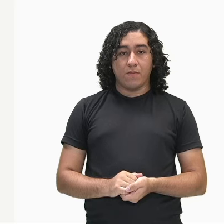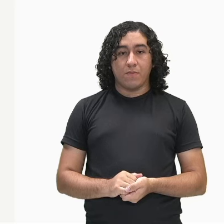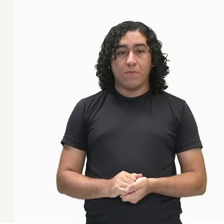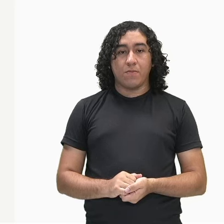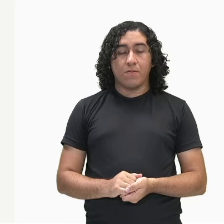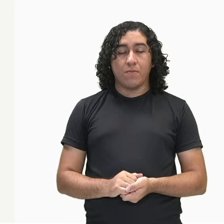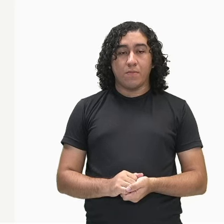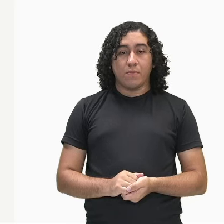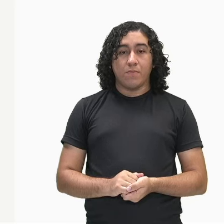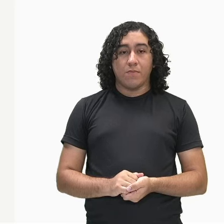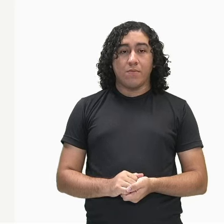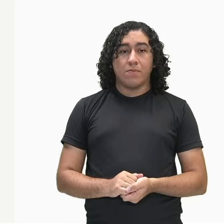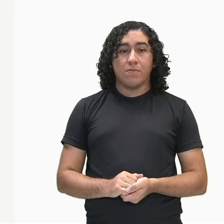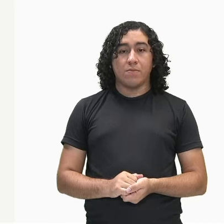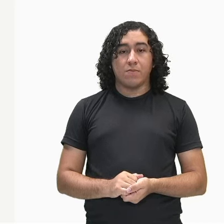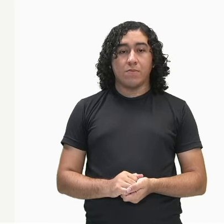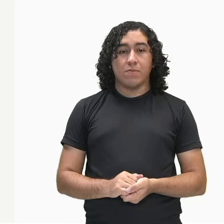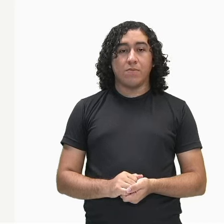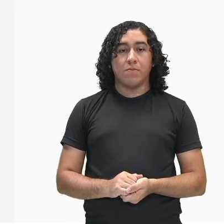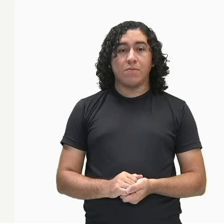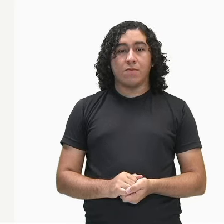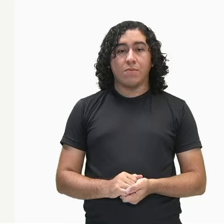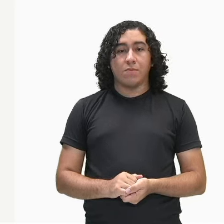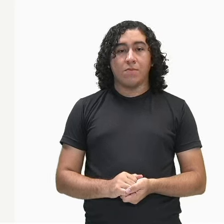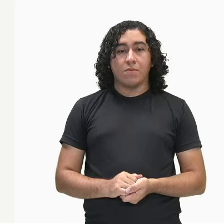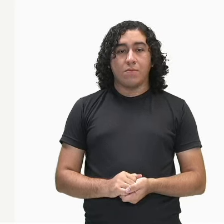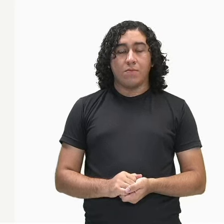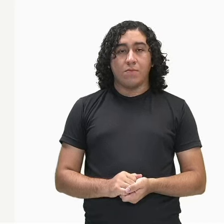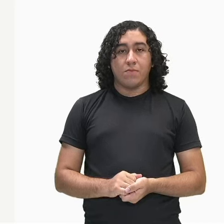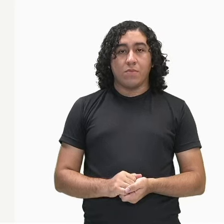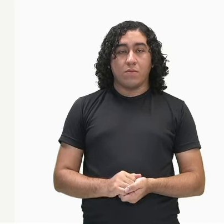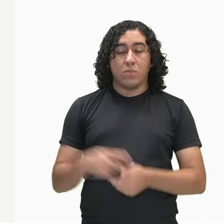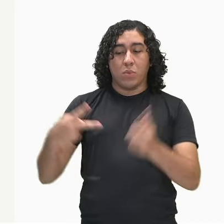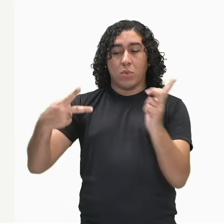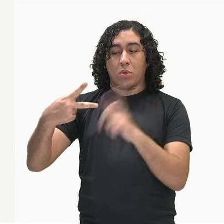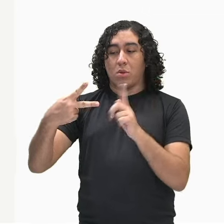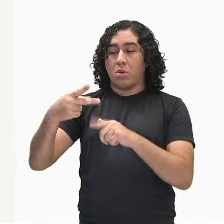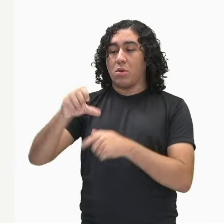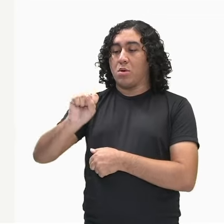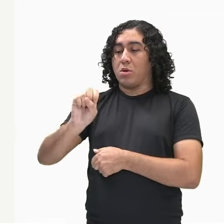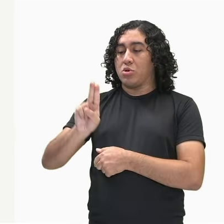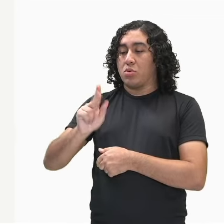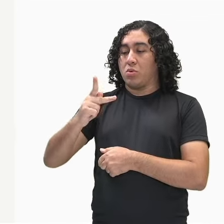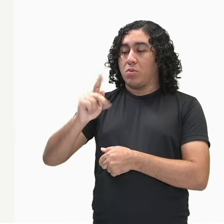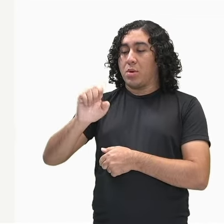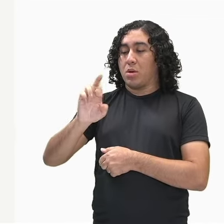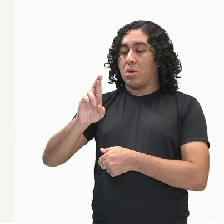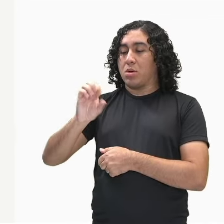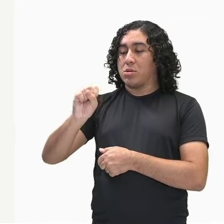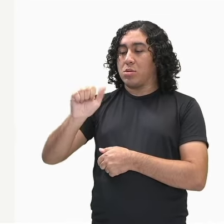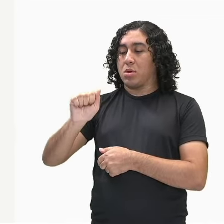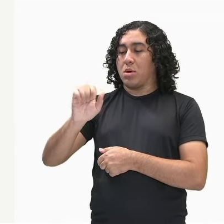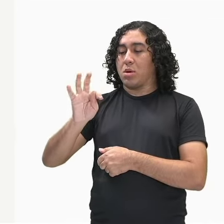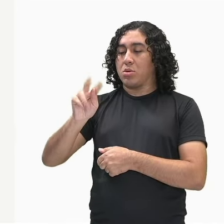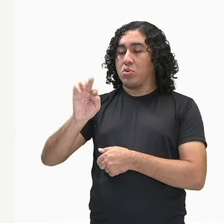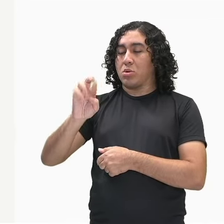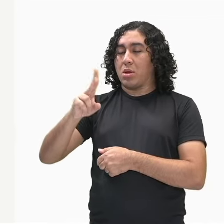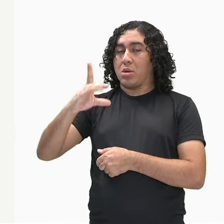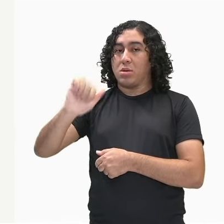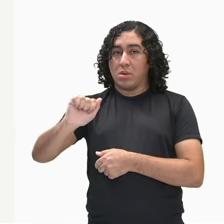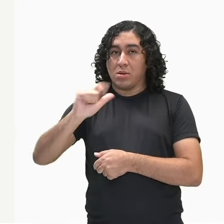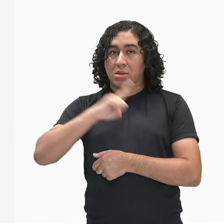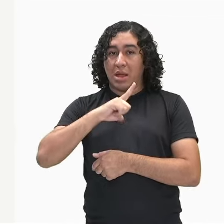claro. Já uma solução supersaturada são aquelas que contêm mais soluto do que o necessário para formar uma solução